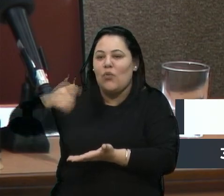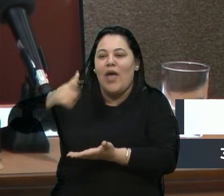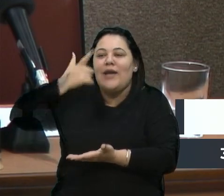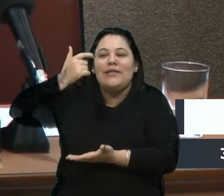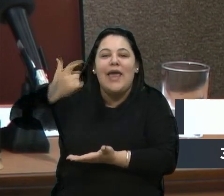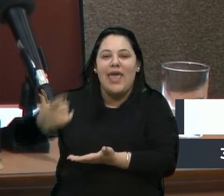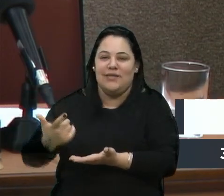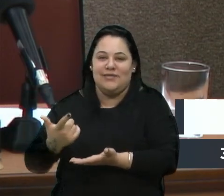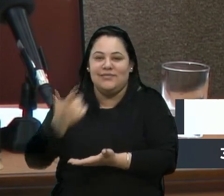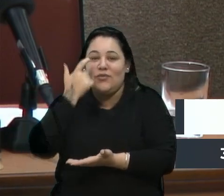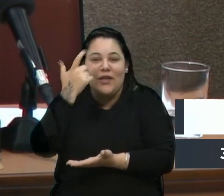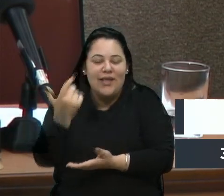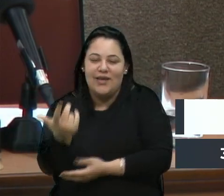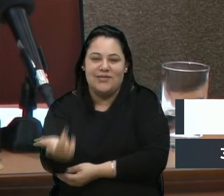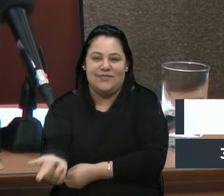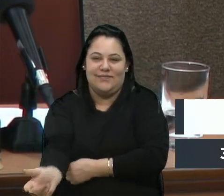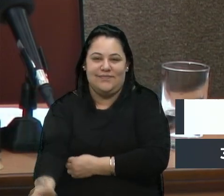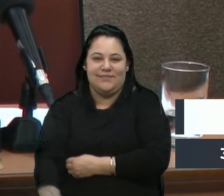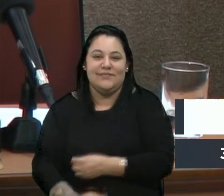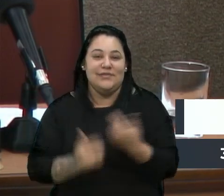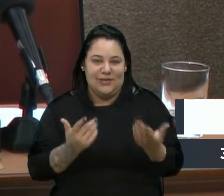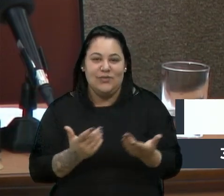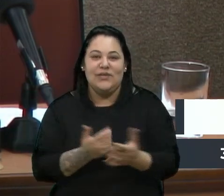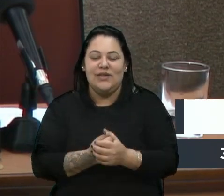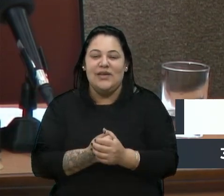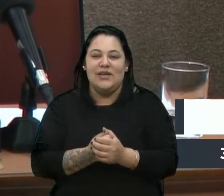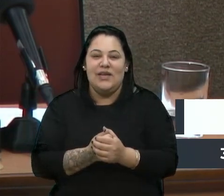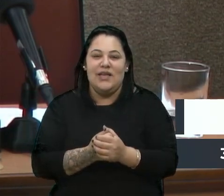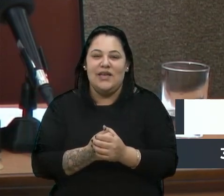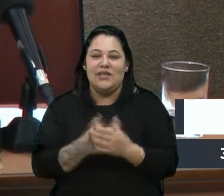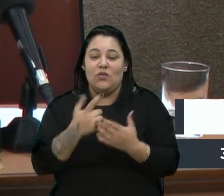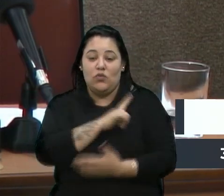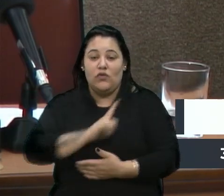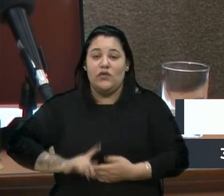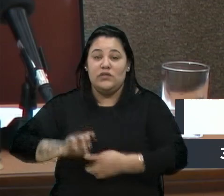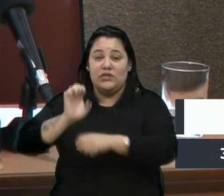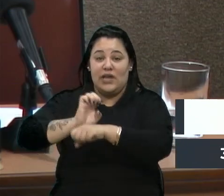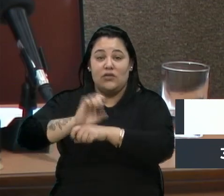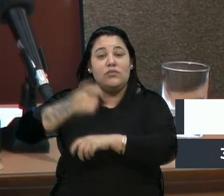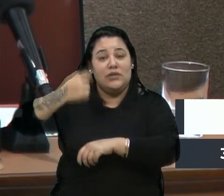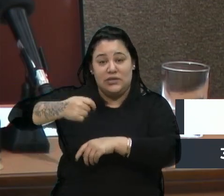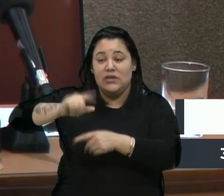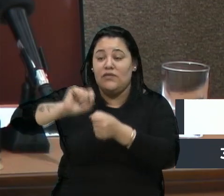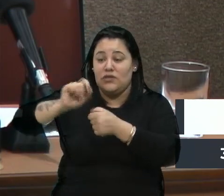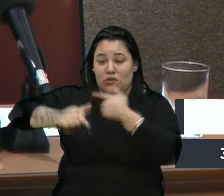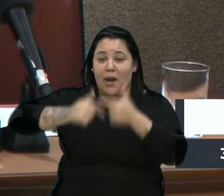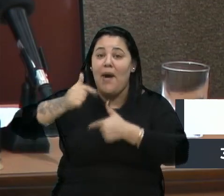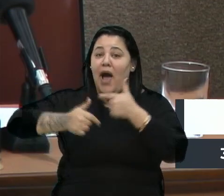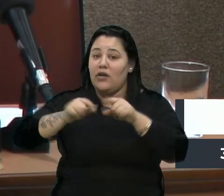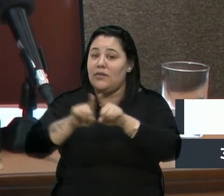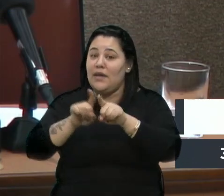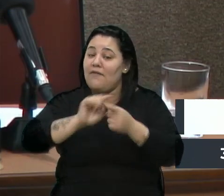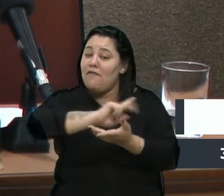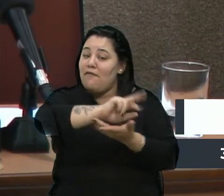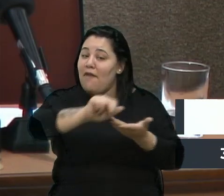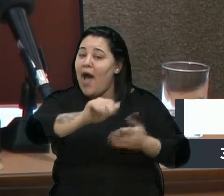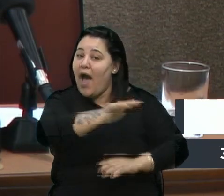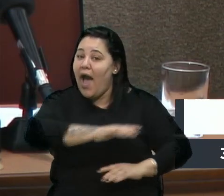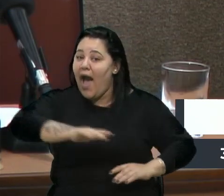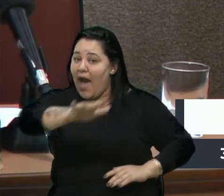que algo precisa ser mudado. Né? Então, o governo do estado fazendo a sua parte, diga-se de passagem, em várias áreas,